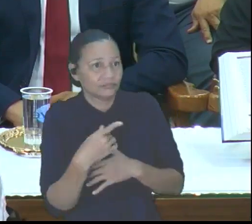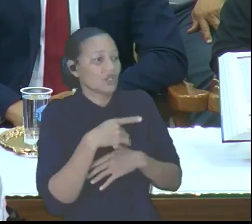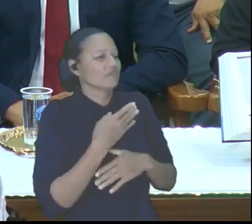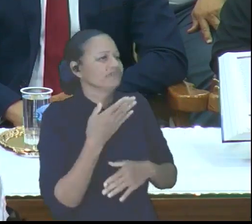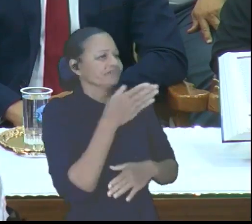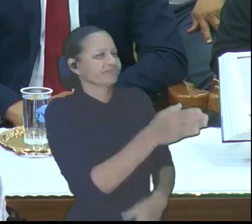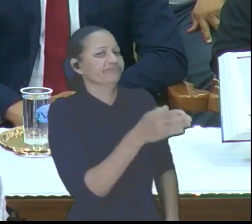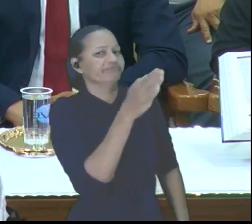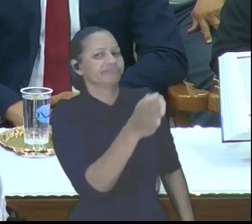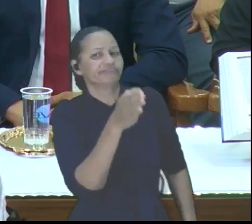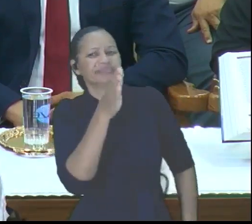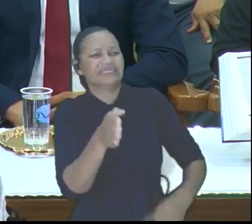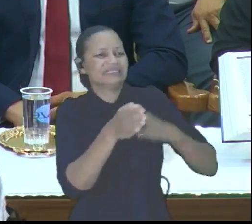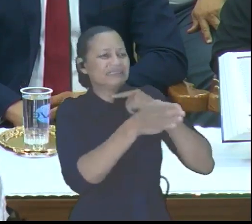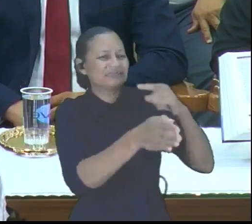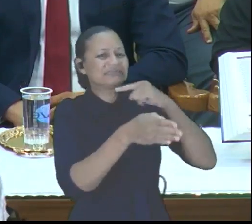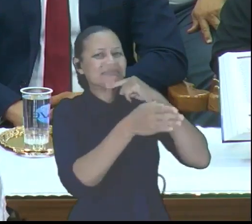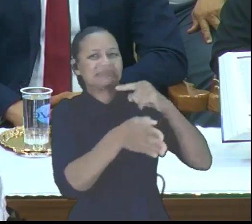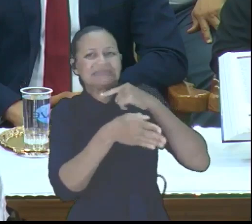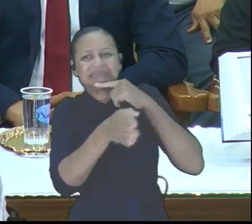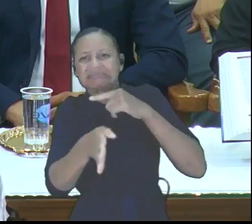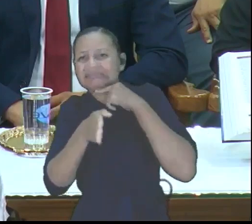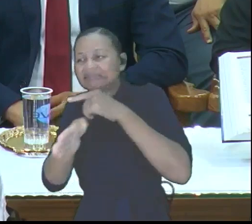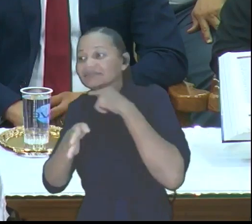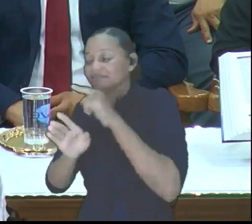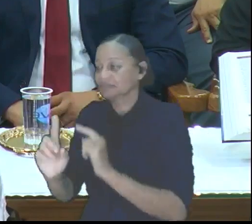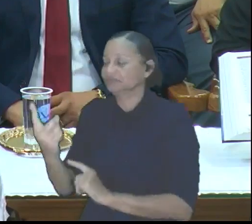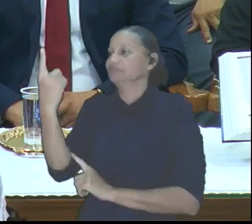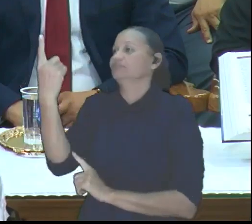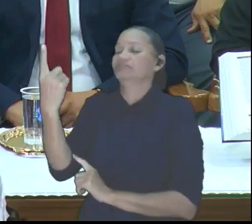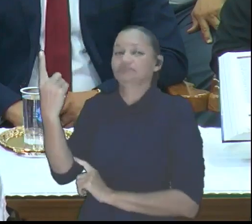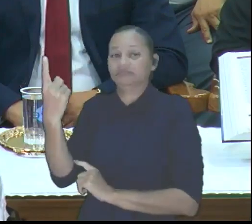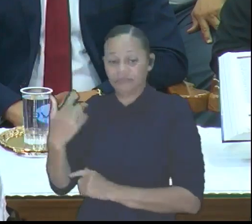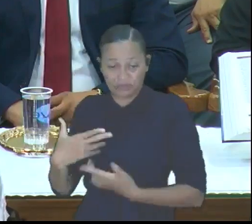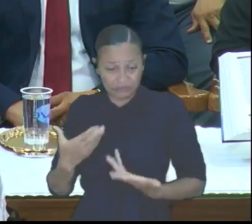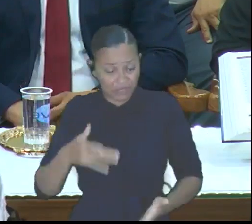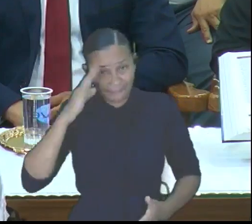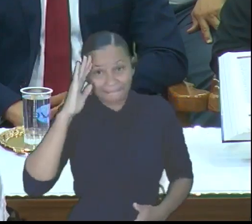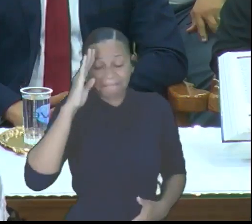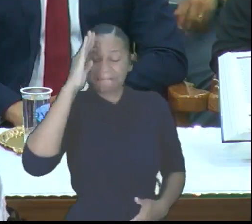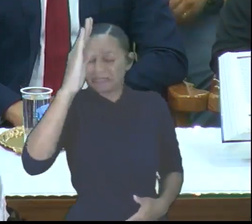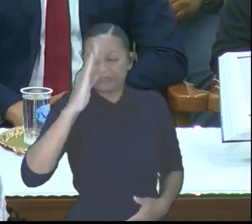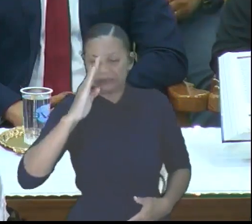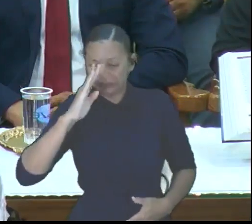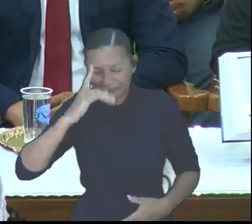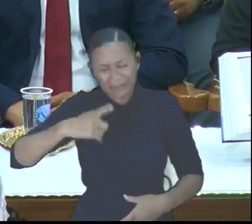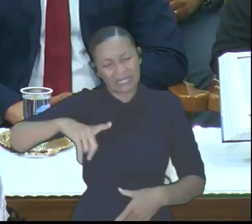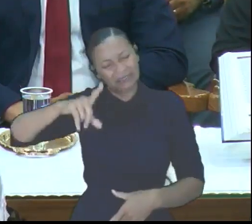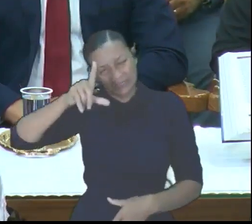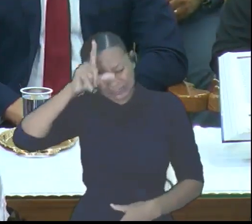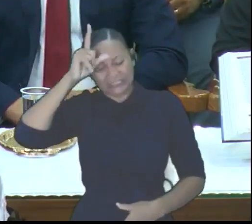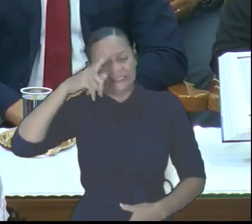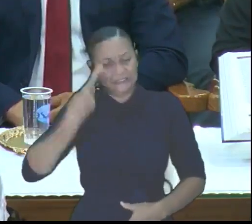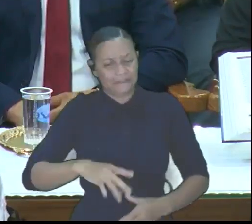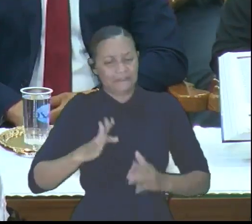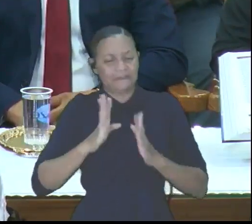porta para tentar que a menina fosse curada, porque ele era um dos principais da sinagoga, um judeu nato. E ele